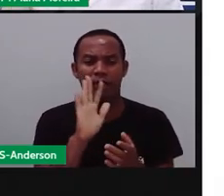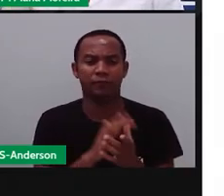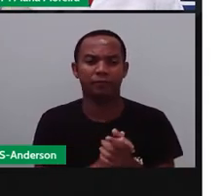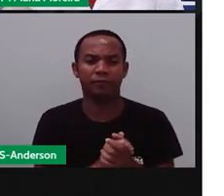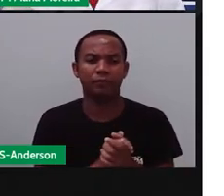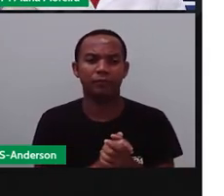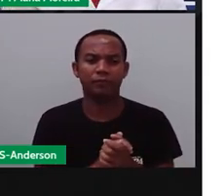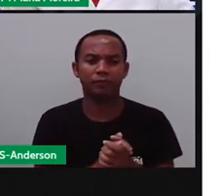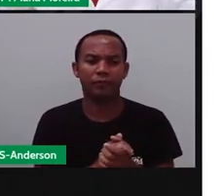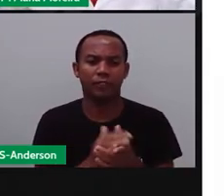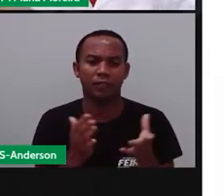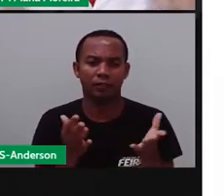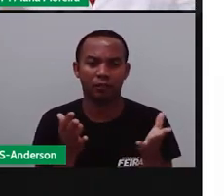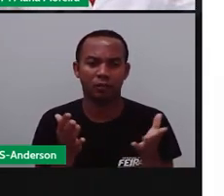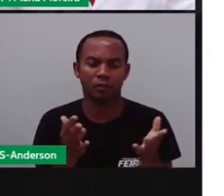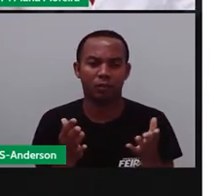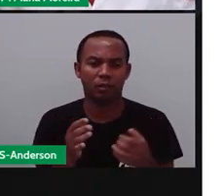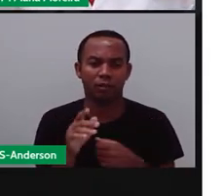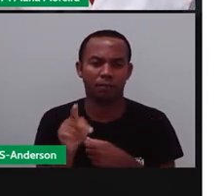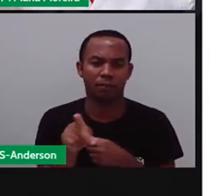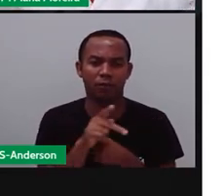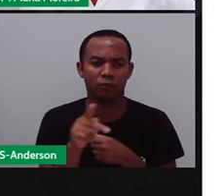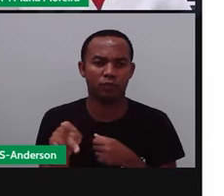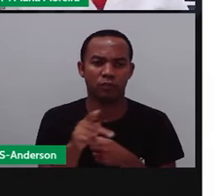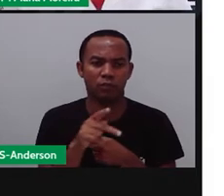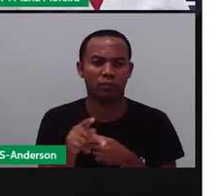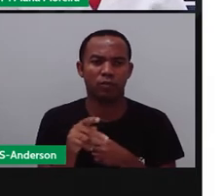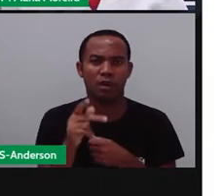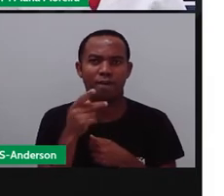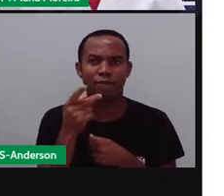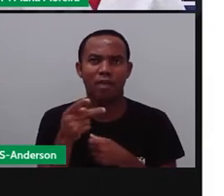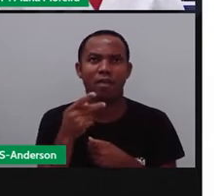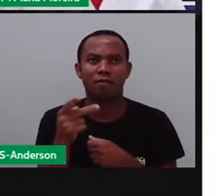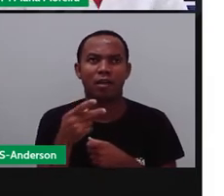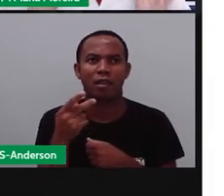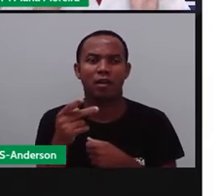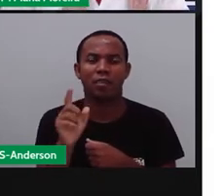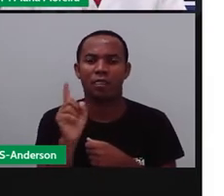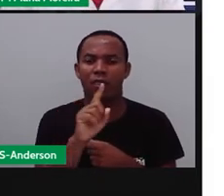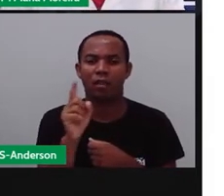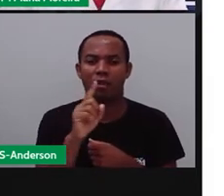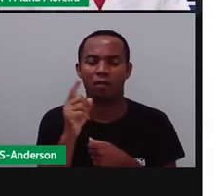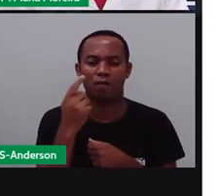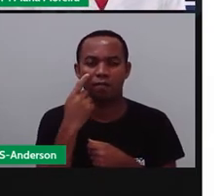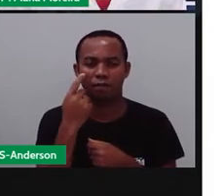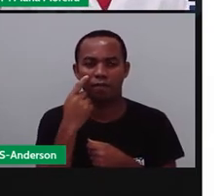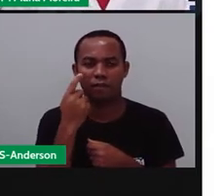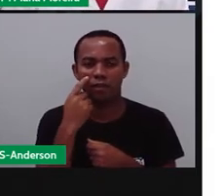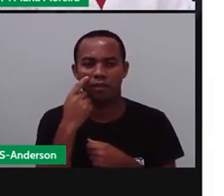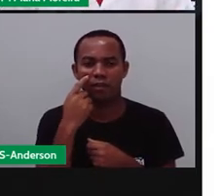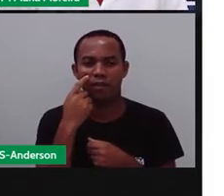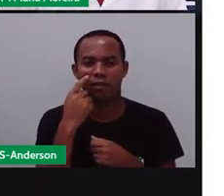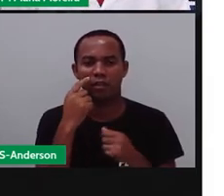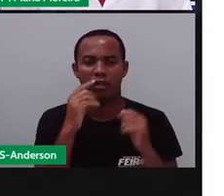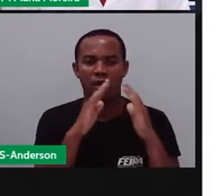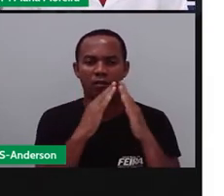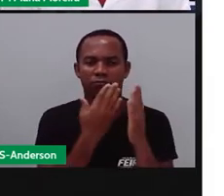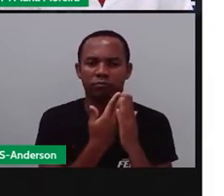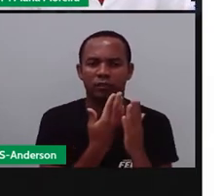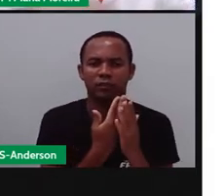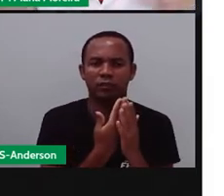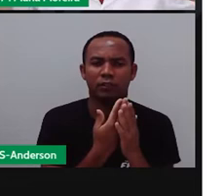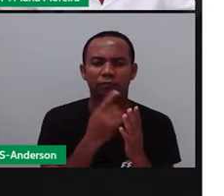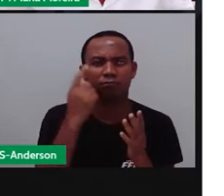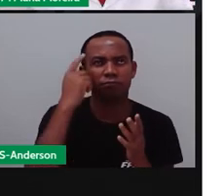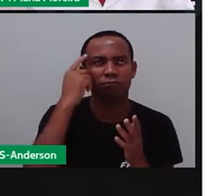agora a PRO ela não vai se estender falando sobre isso. Por quê? Vamos ter uma aula específica, né, para falar